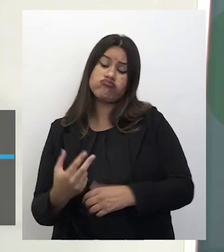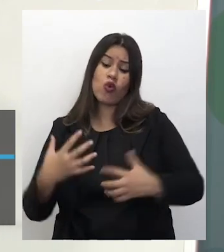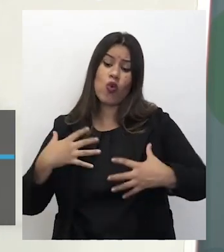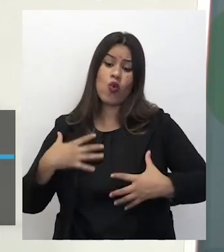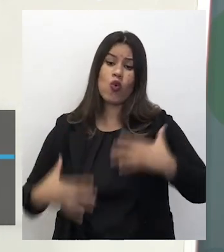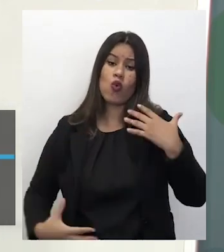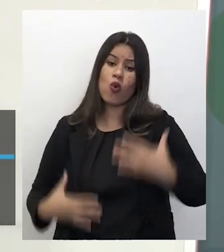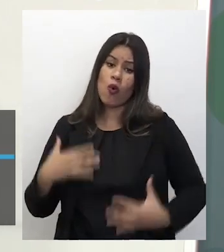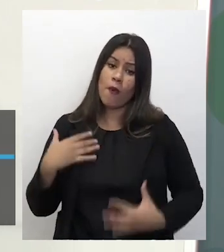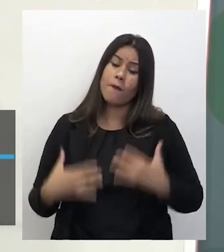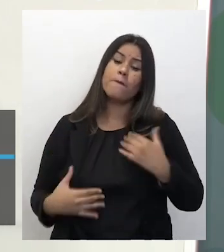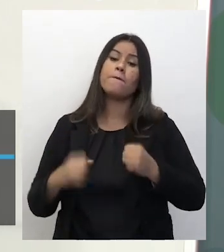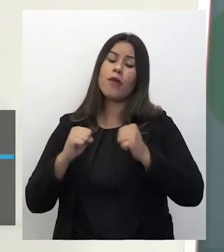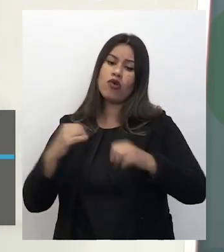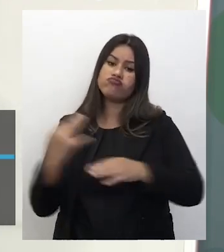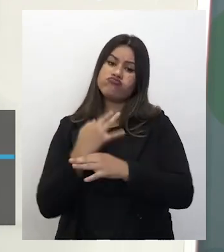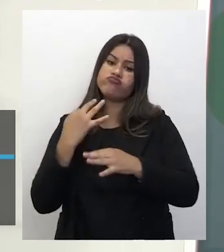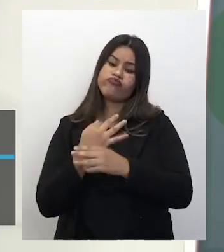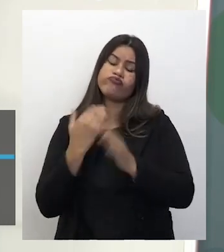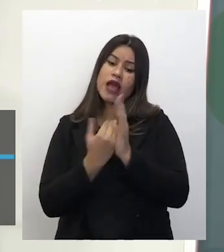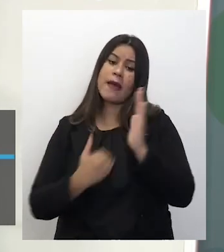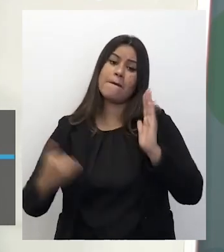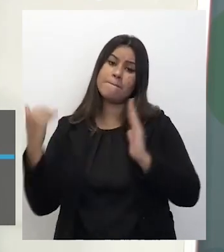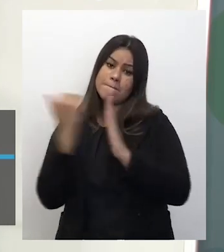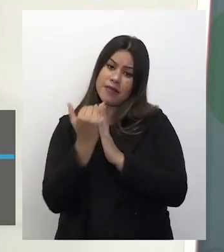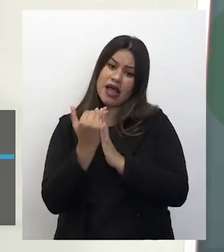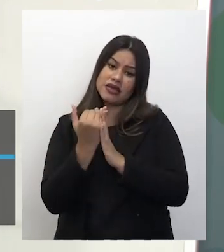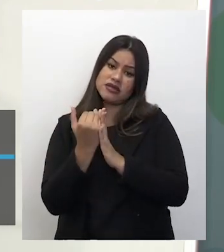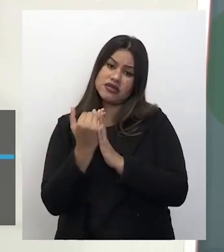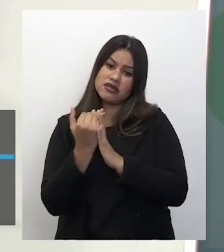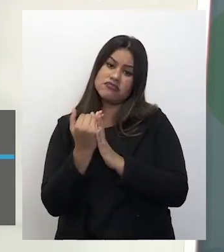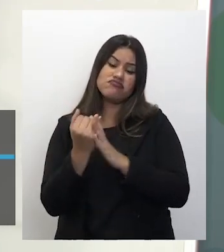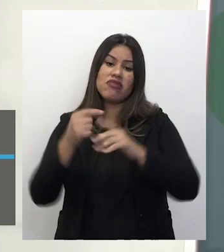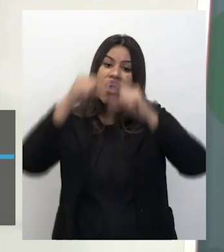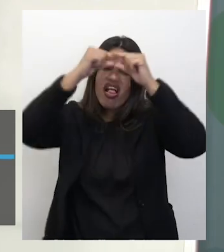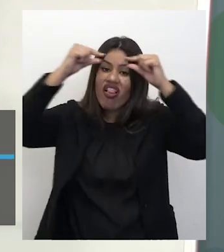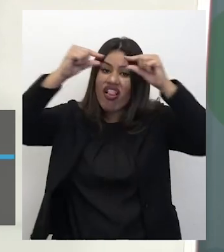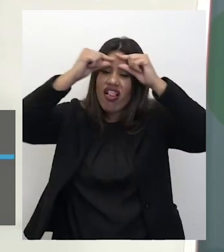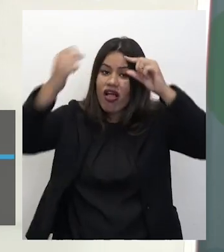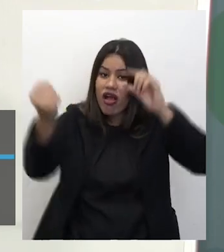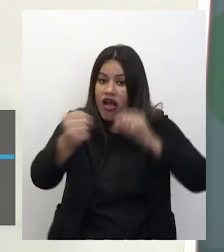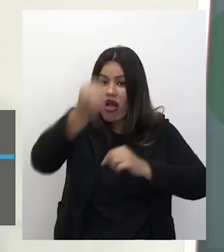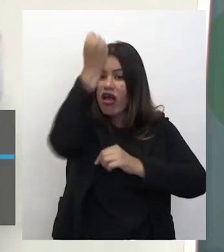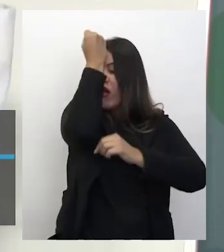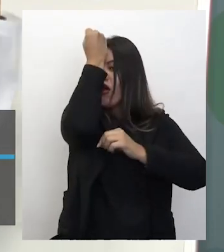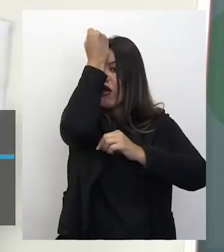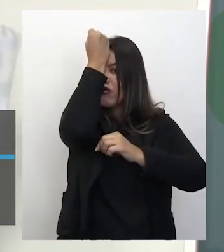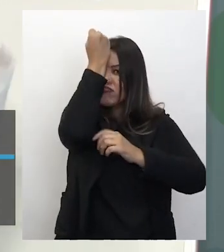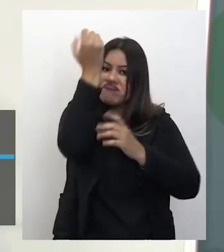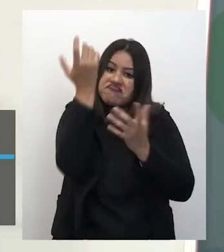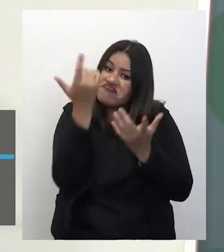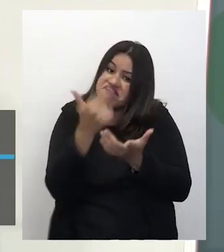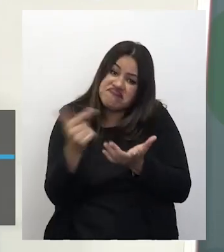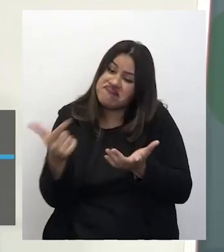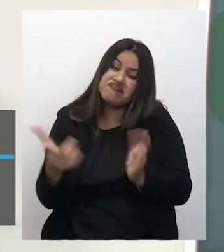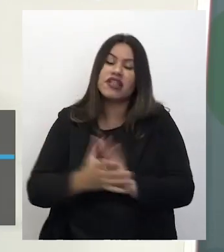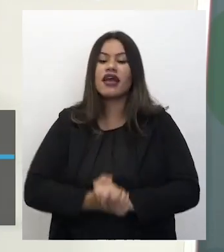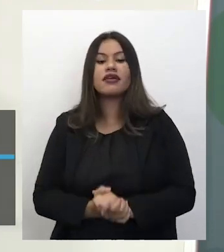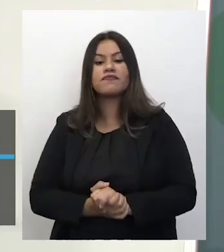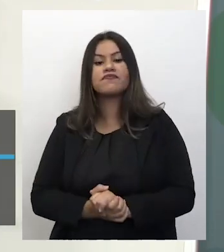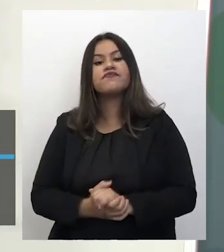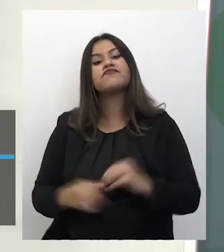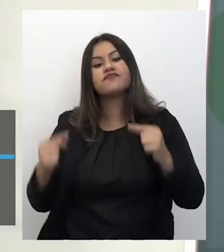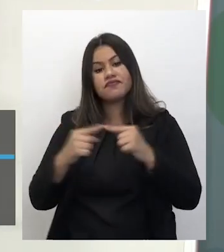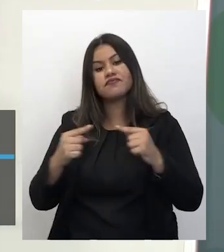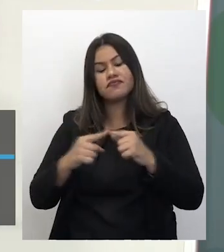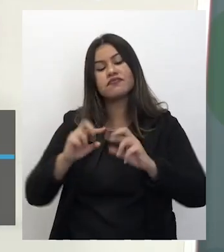corpo também pode ter uma resistência maior ou menor. E isso não está escrito na testa de ninguém. Tá? Então, outra aplicação. Por isso,